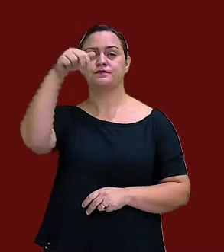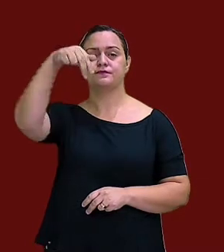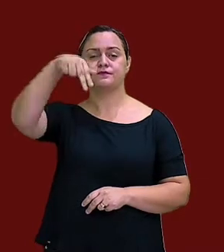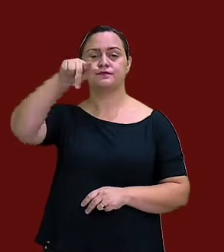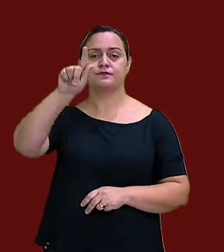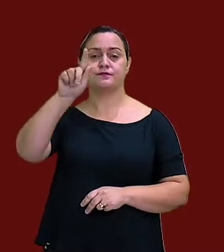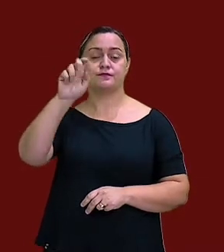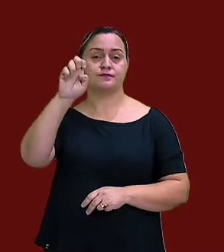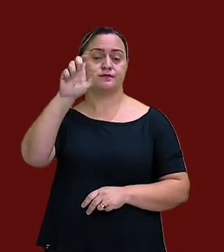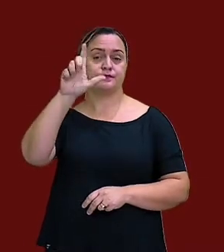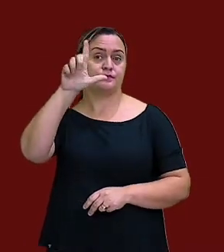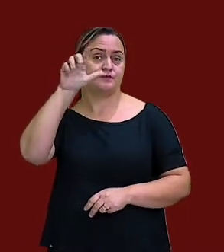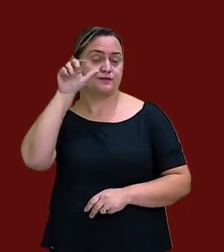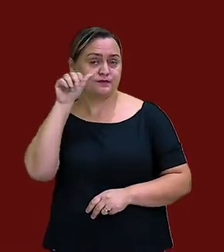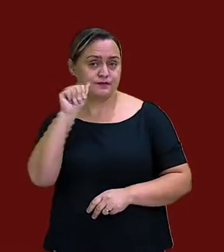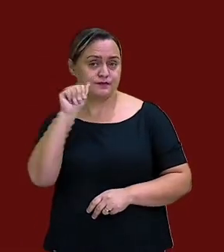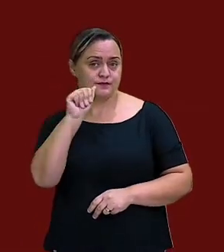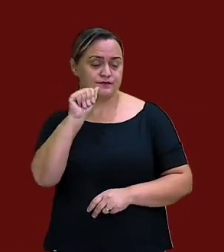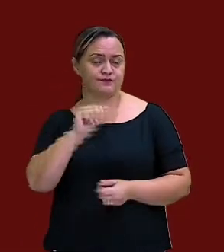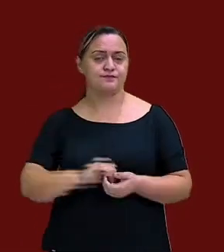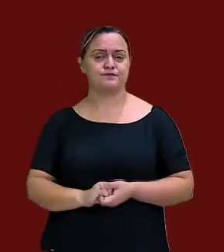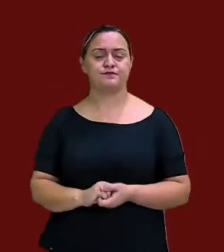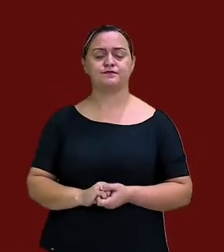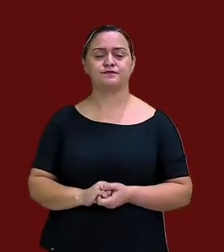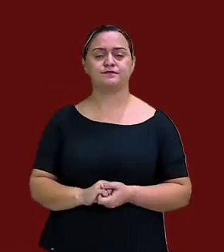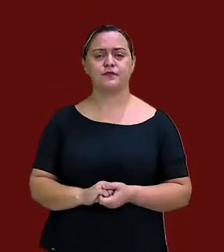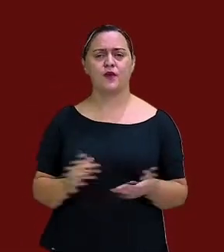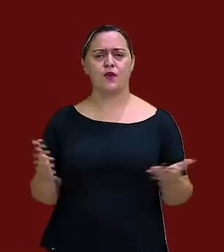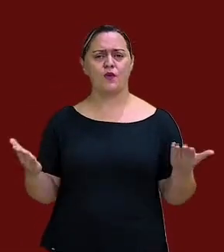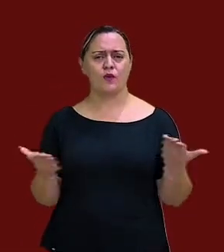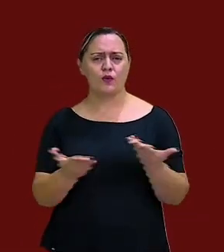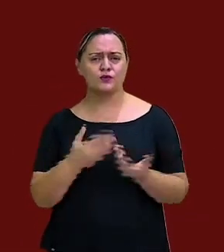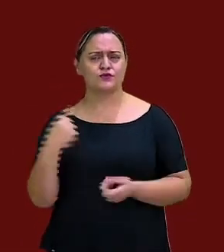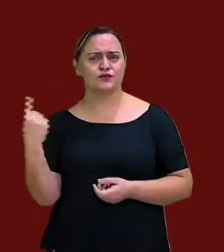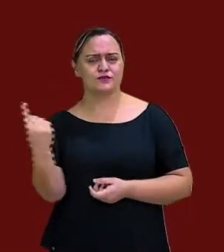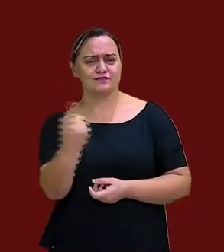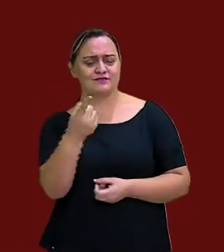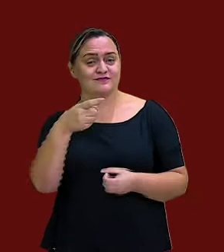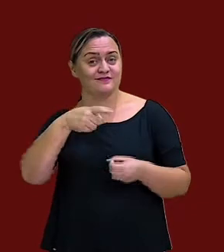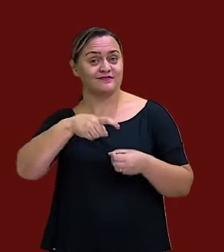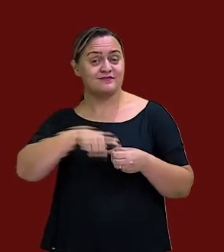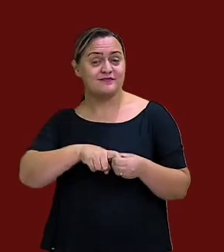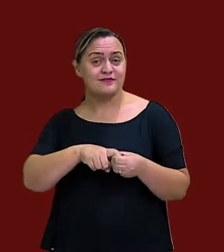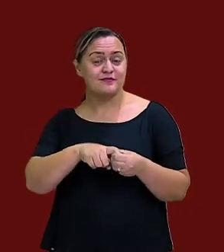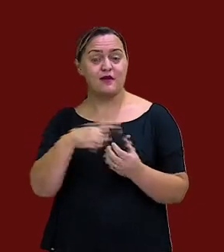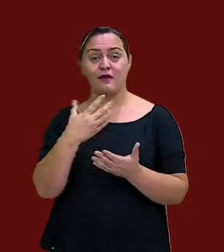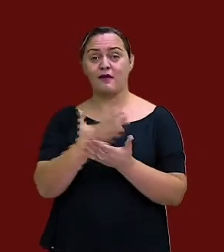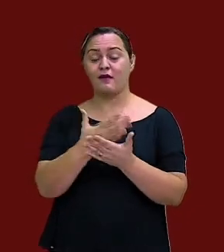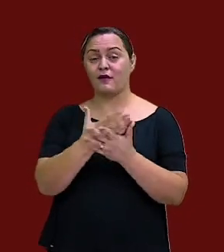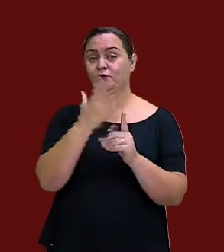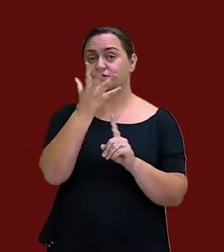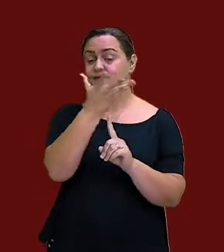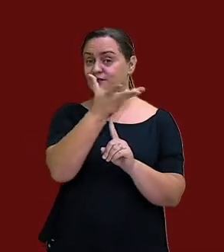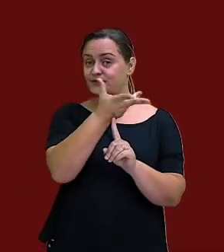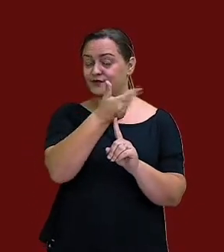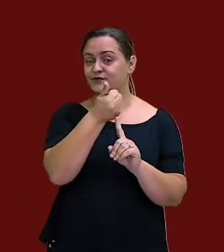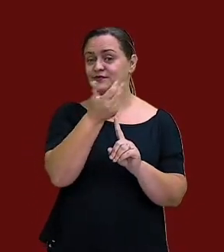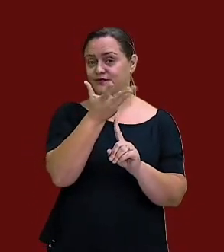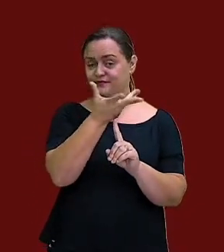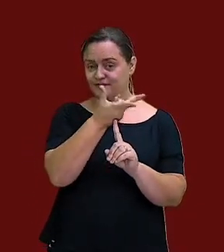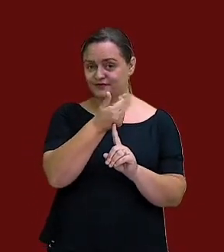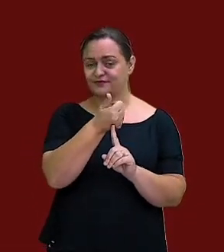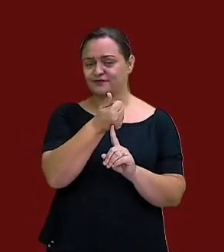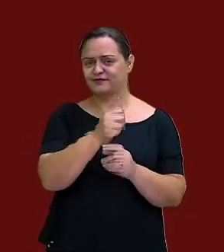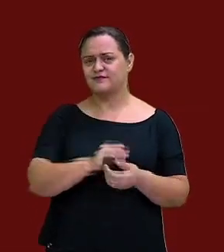Ensino de Governador Valadares. Estamos aqui de volta para mais uma aula de arte. E hoje nós vamos